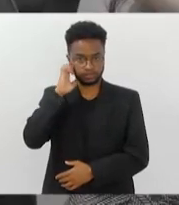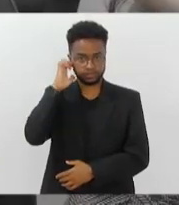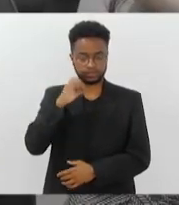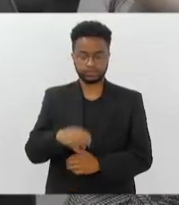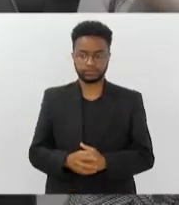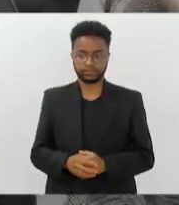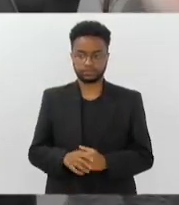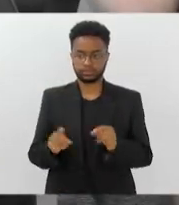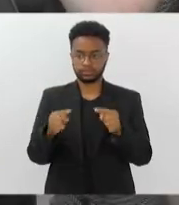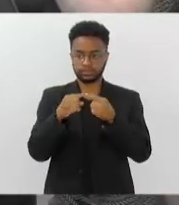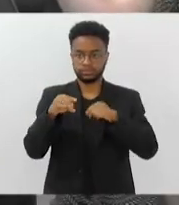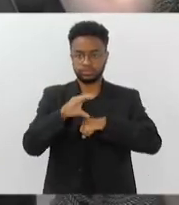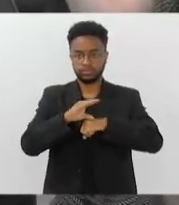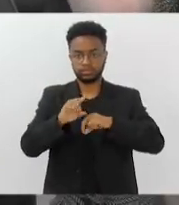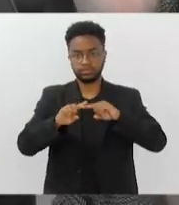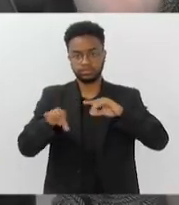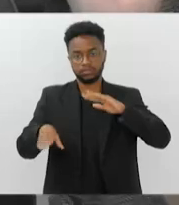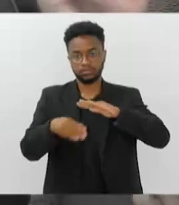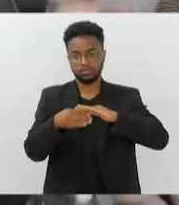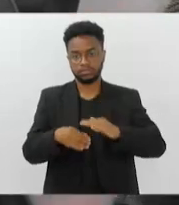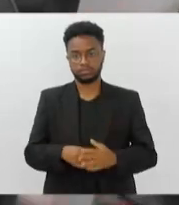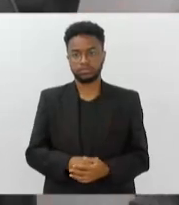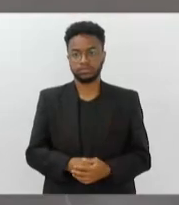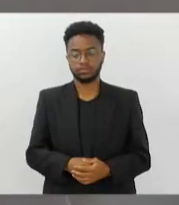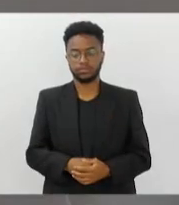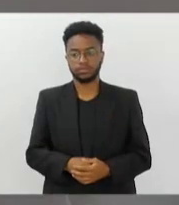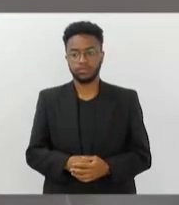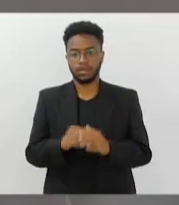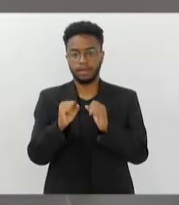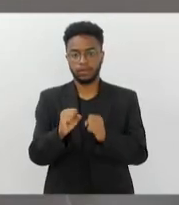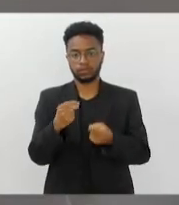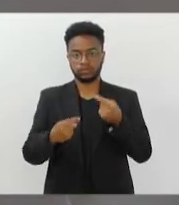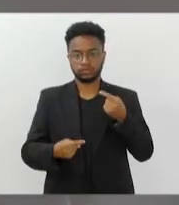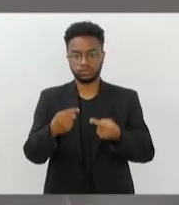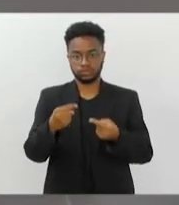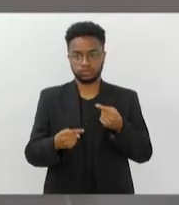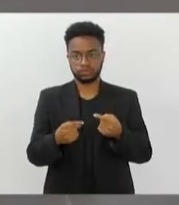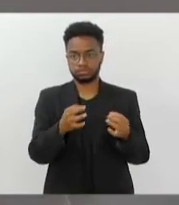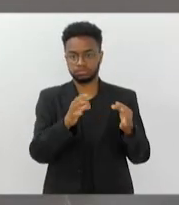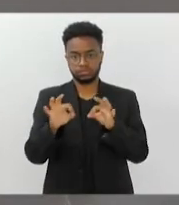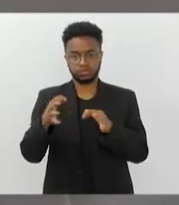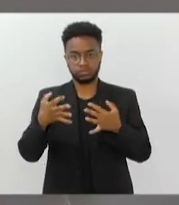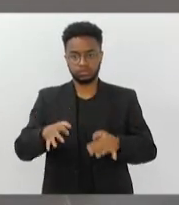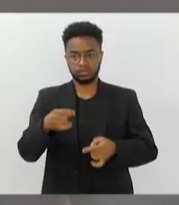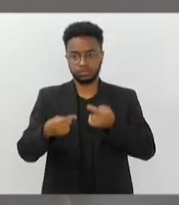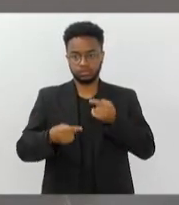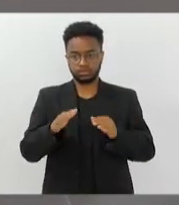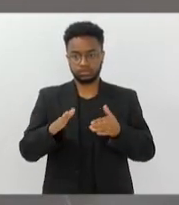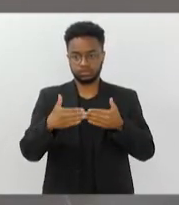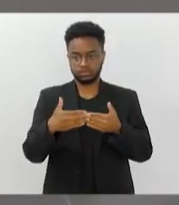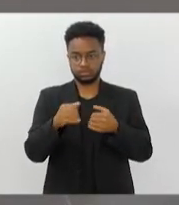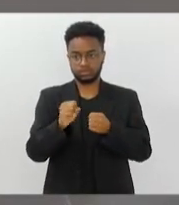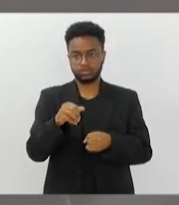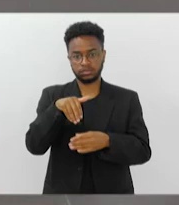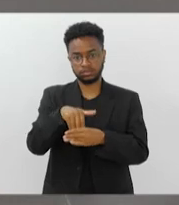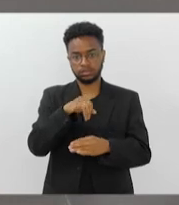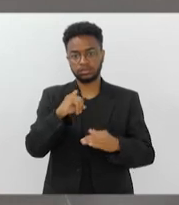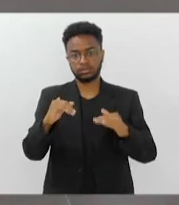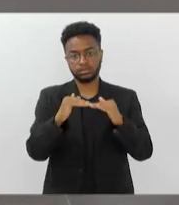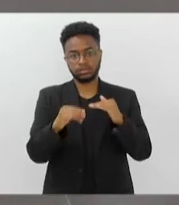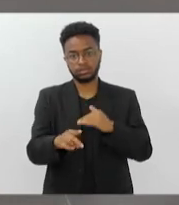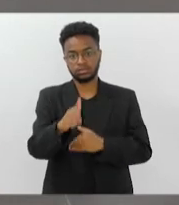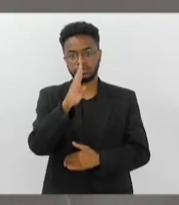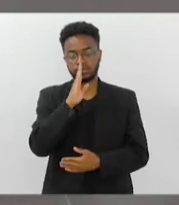Takimoto. Constitucionalidade com emendas. Em discussão. Não havendo queira discutir, encerrada a discussão e votação. Os senhores